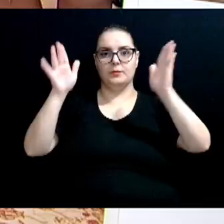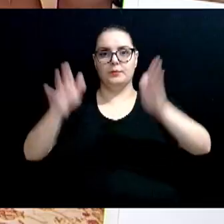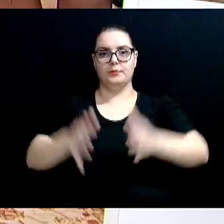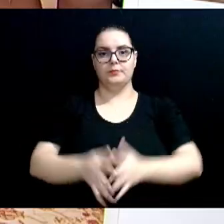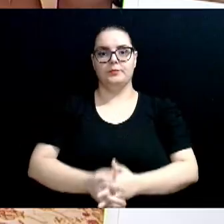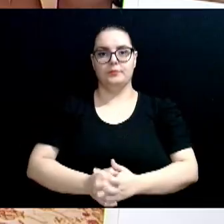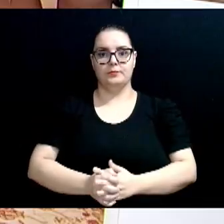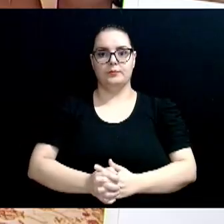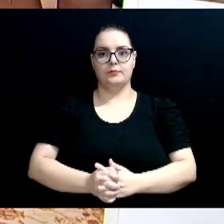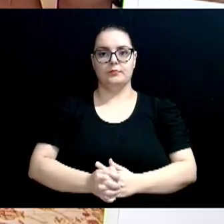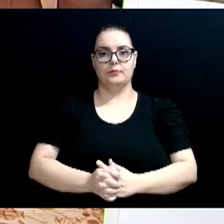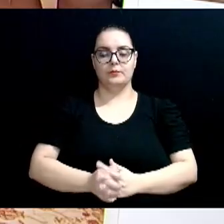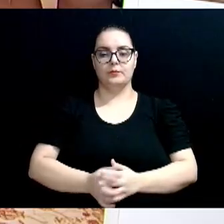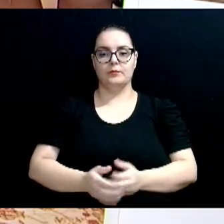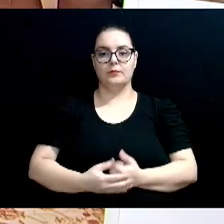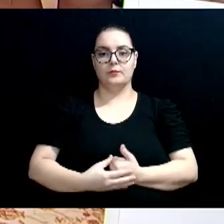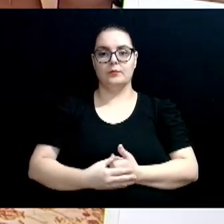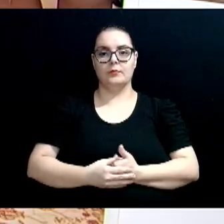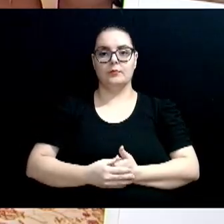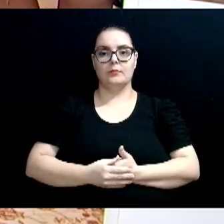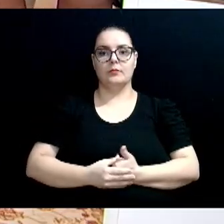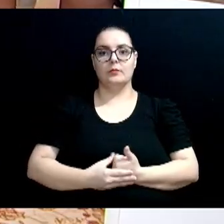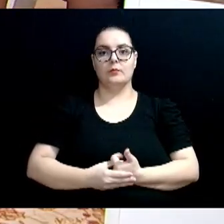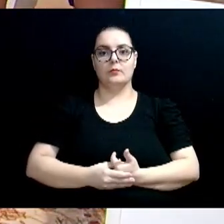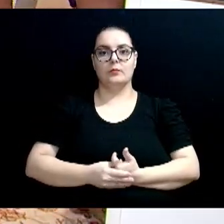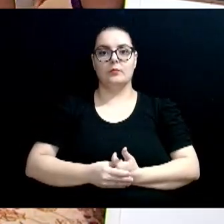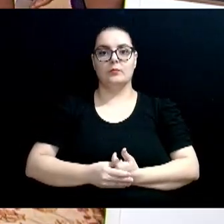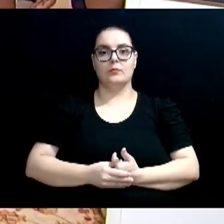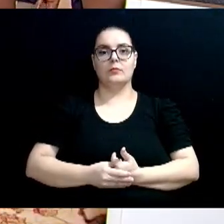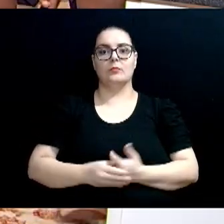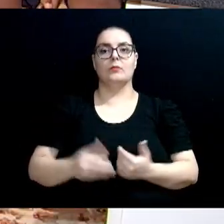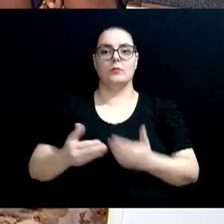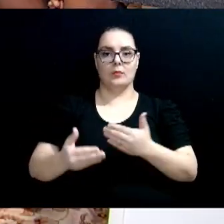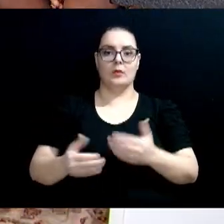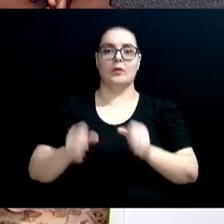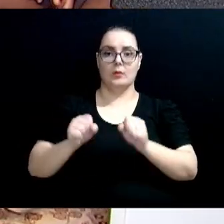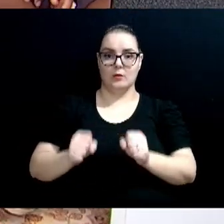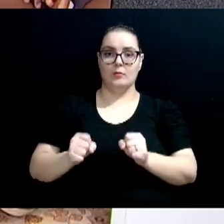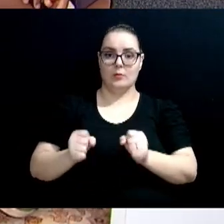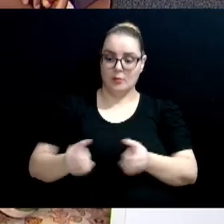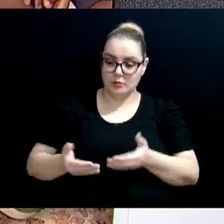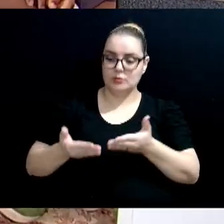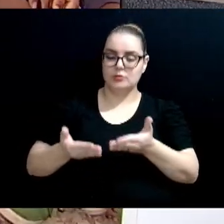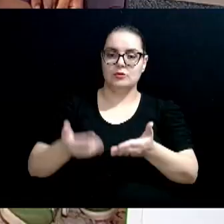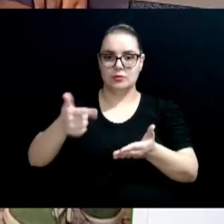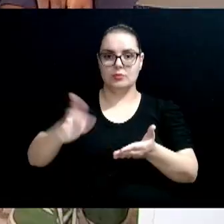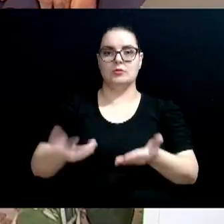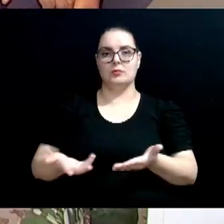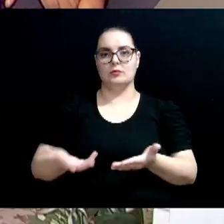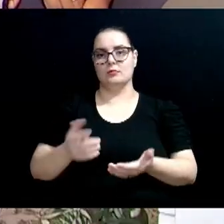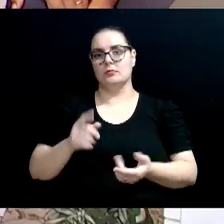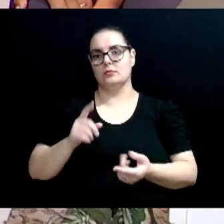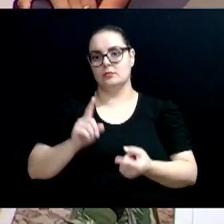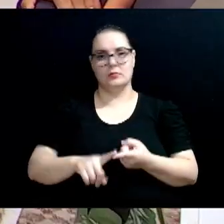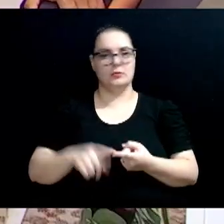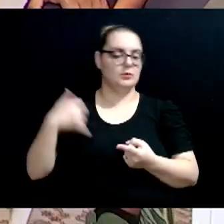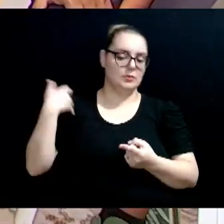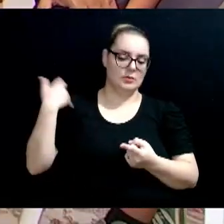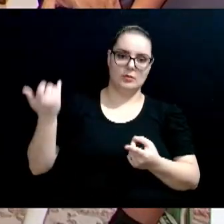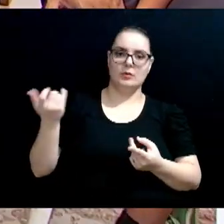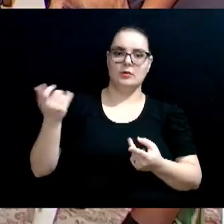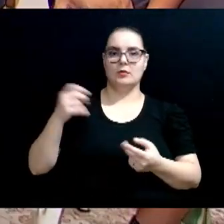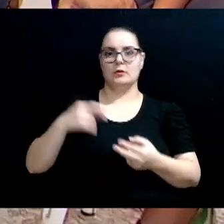para a situação que a gente podia sustentar, né? Tanto de idade, uma questão de